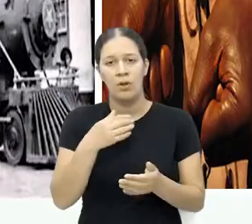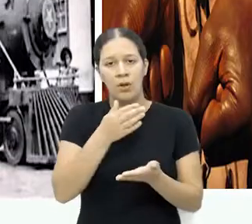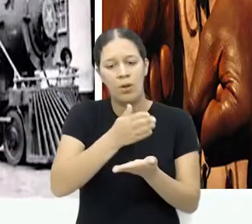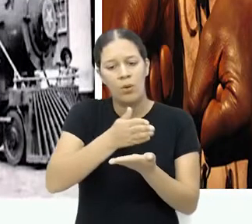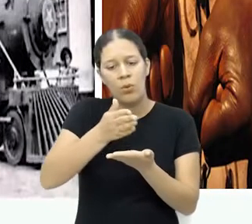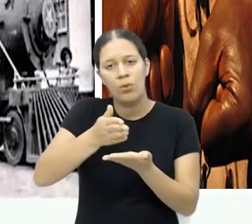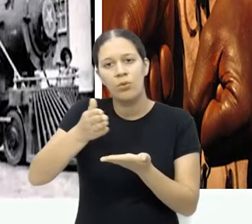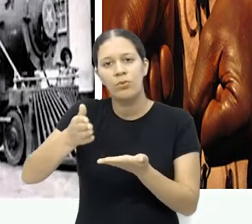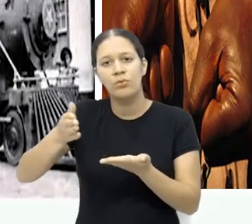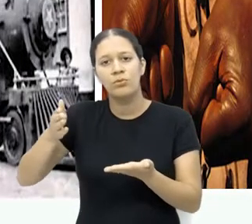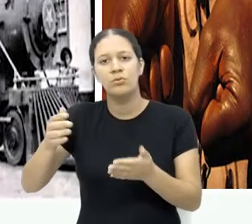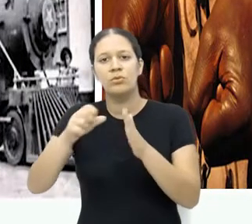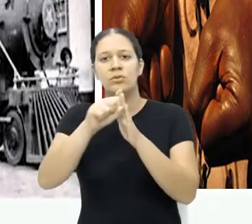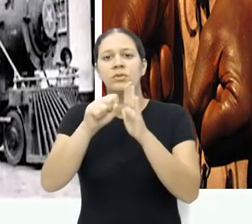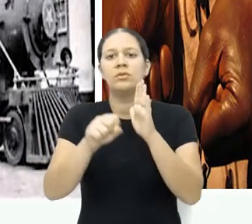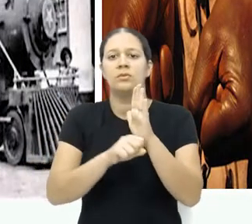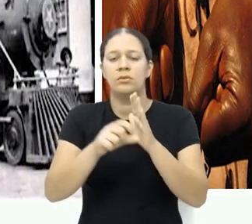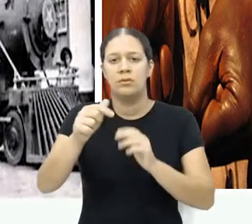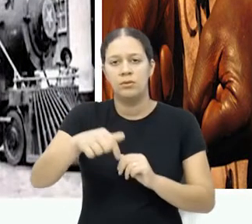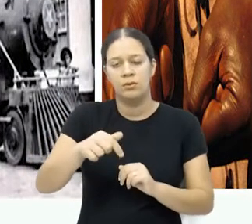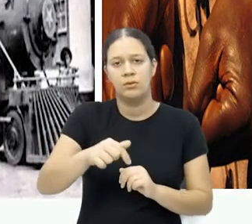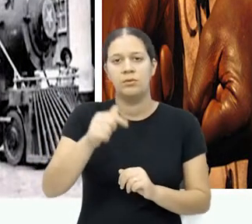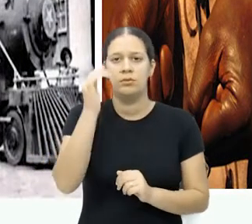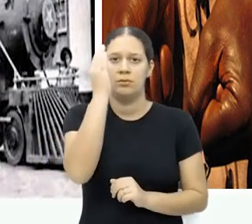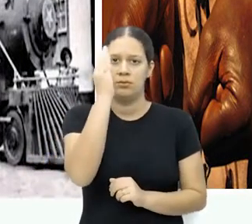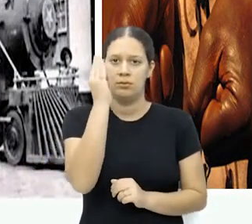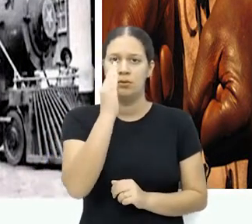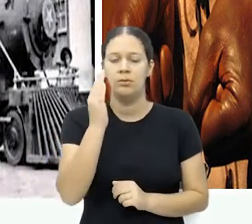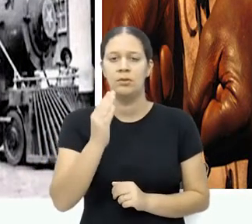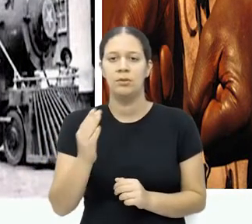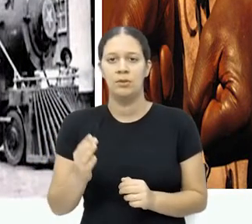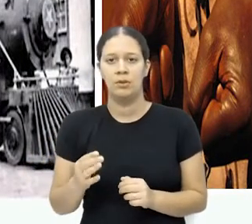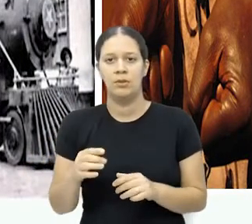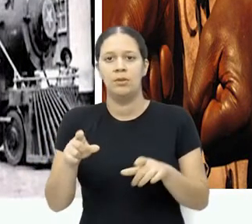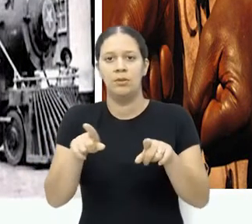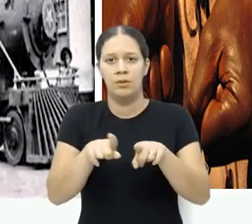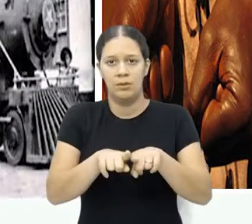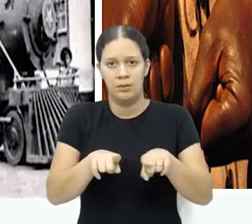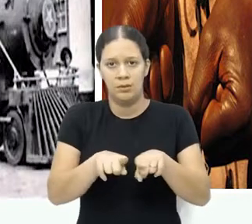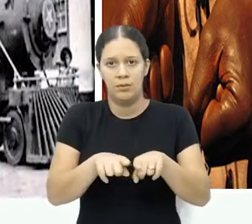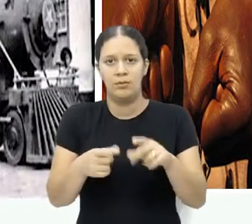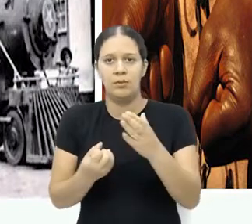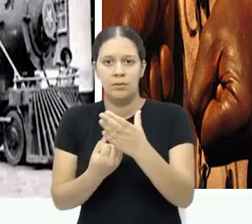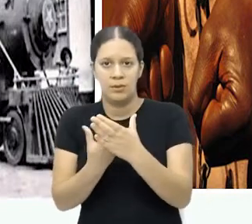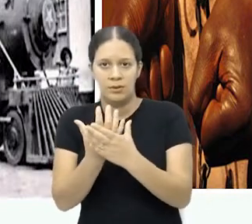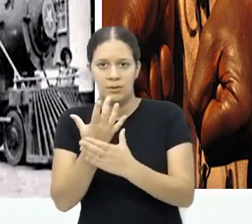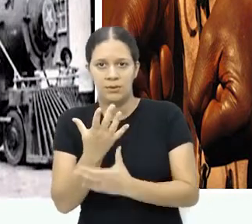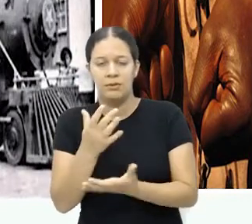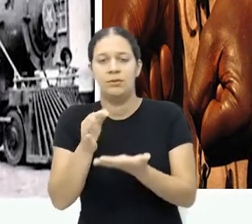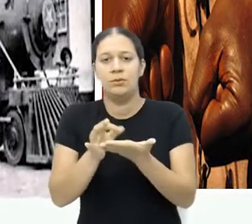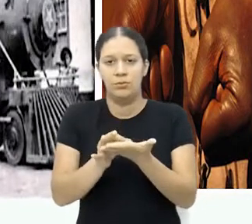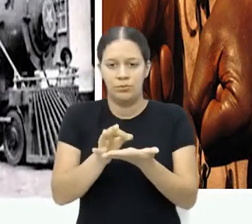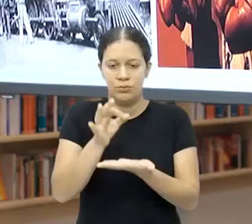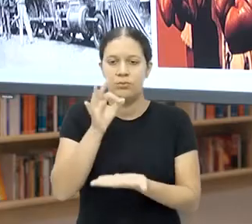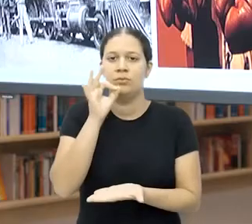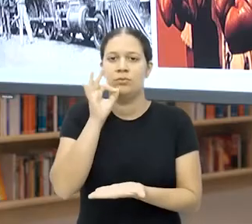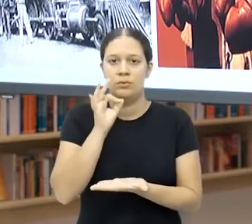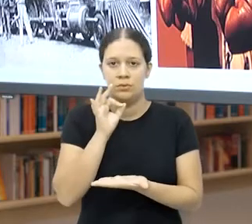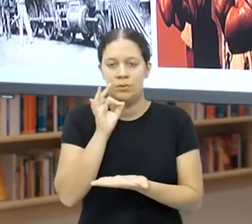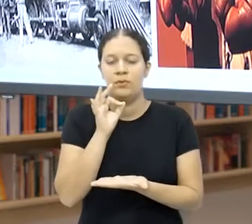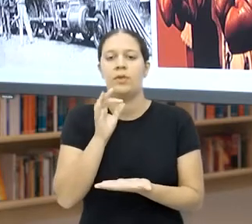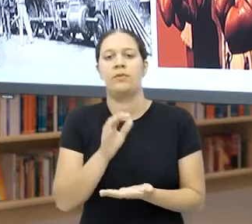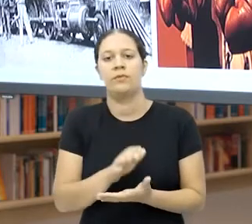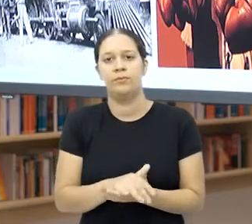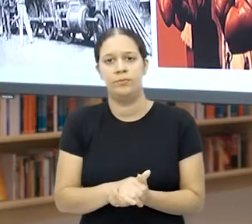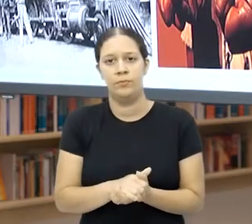períodos, tá certo? Vários séculos aqui no Brasil, e é introduzido também na plantação do café, na plantação, no escoamento